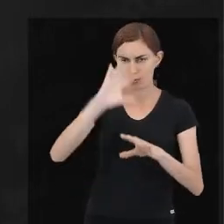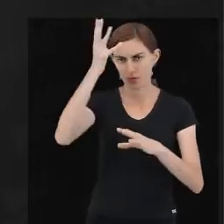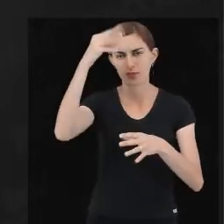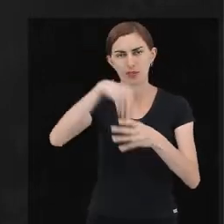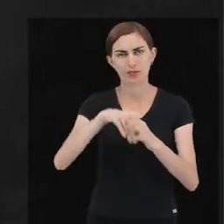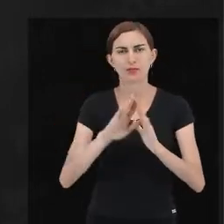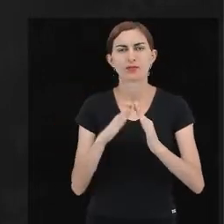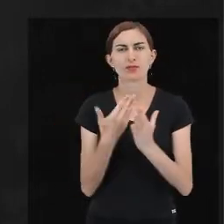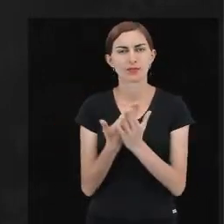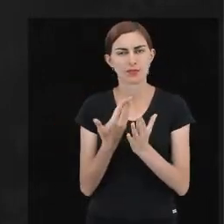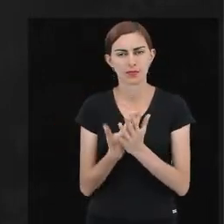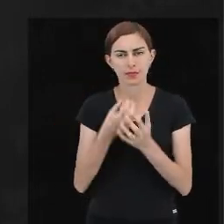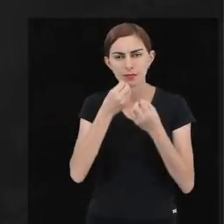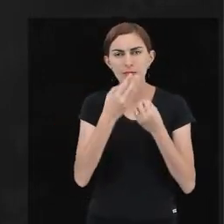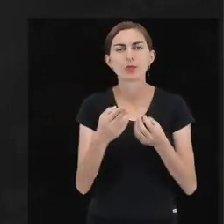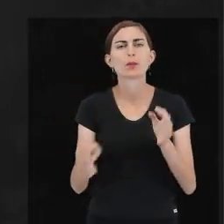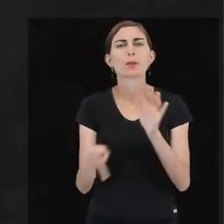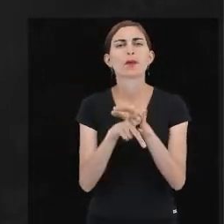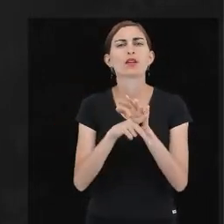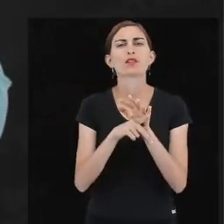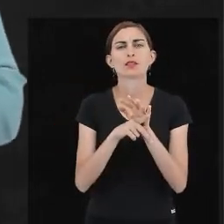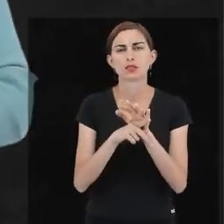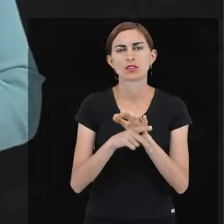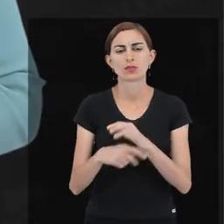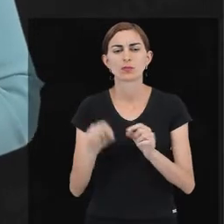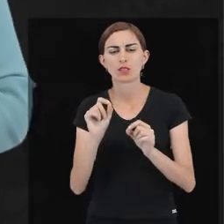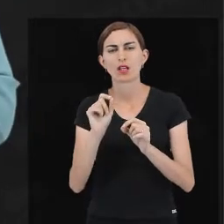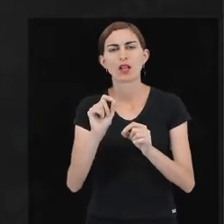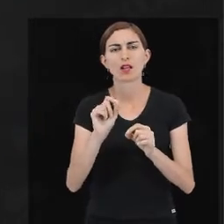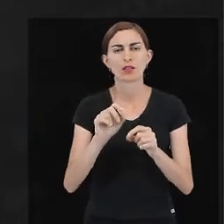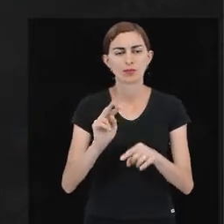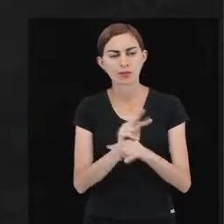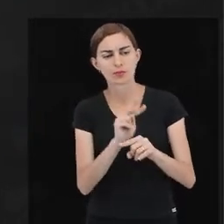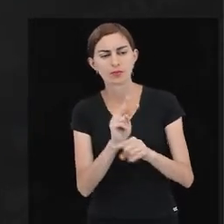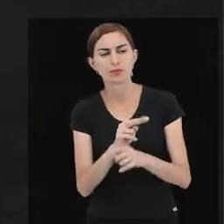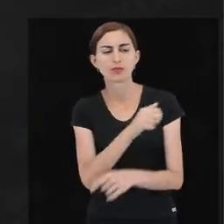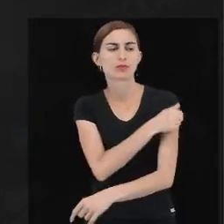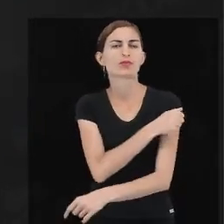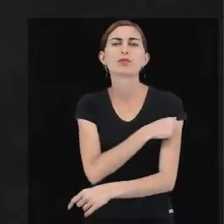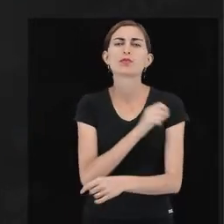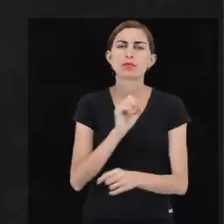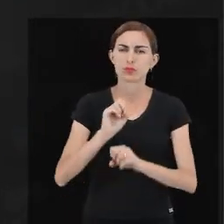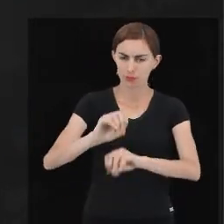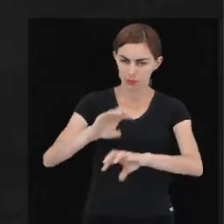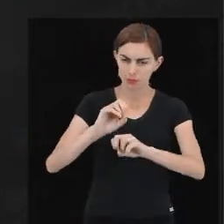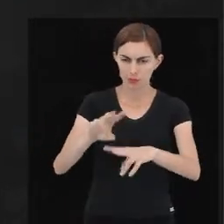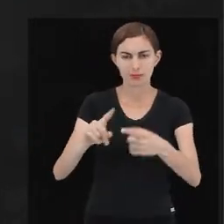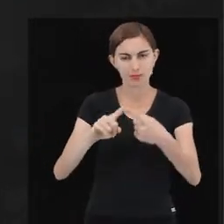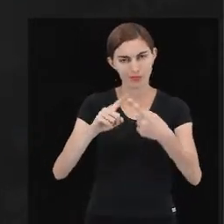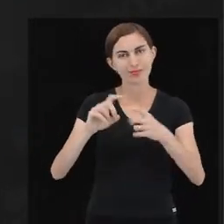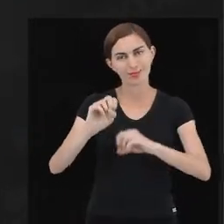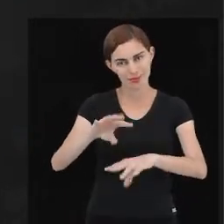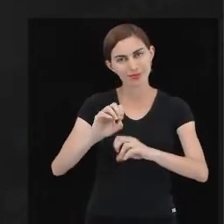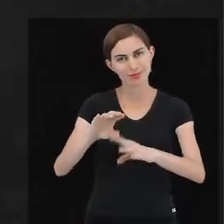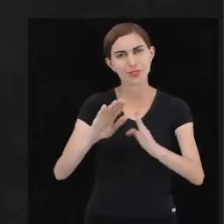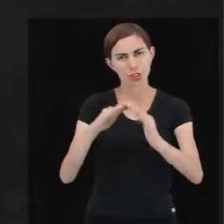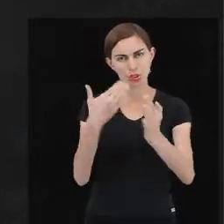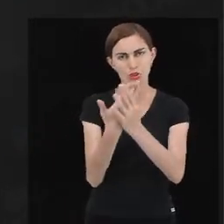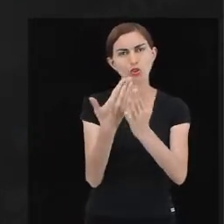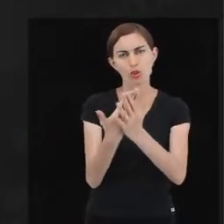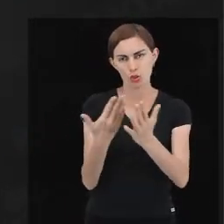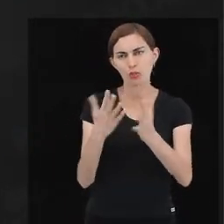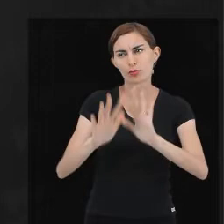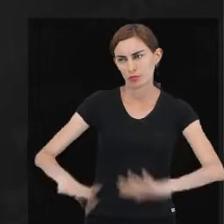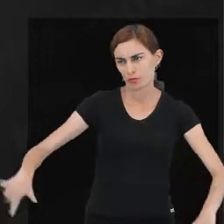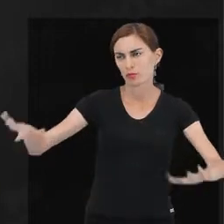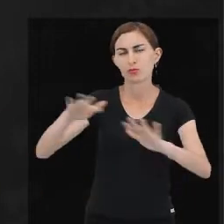escolar. Bom, quem faz parte dessa rede de proteção ao estudante? A educação, propriamente a escola, mas a